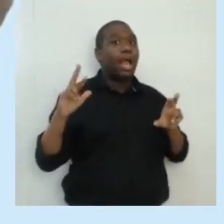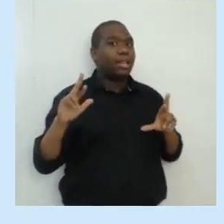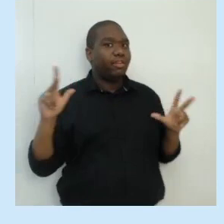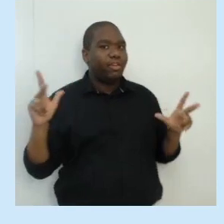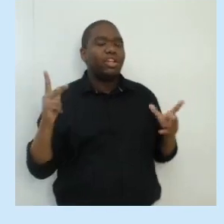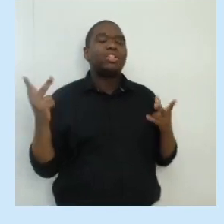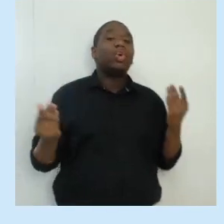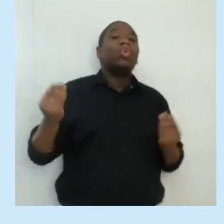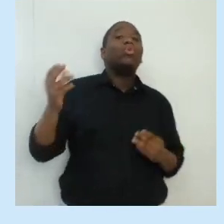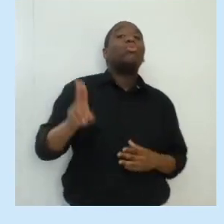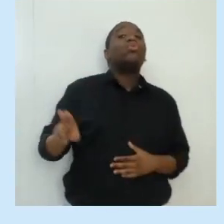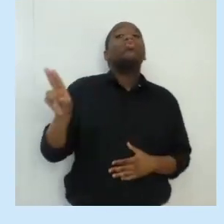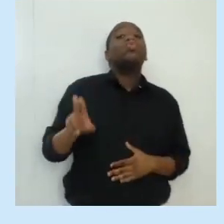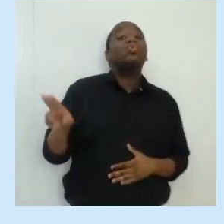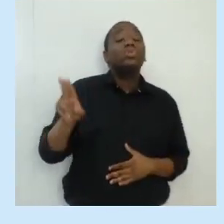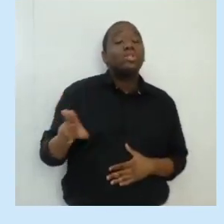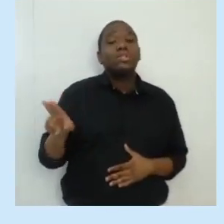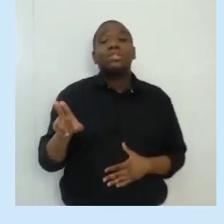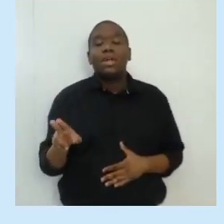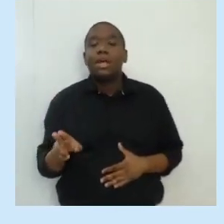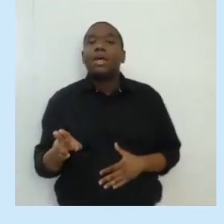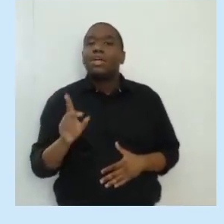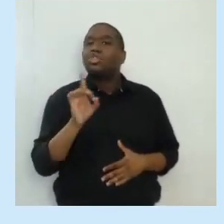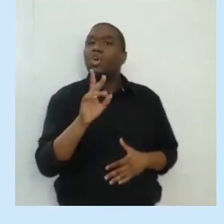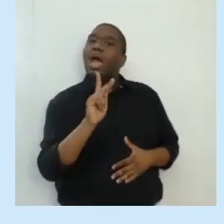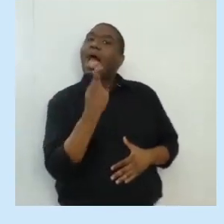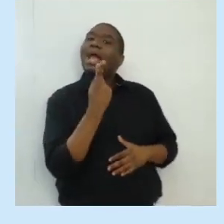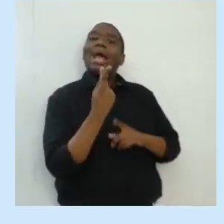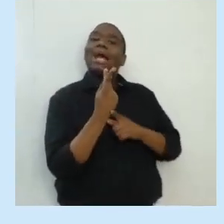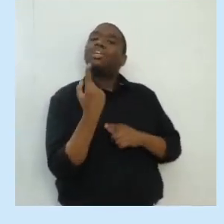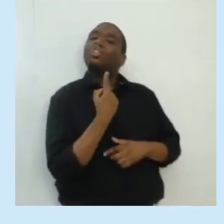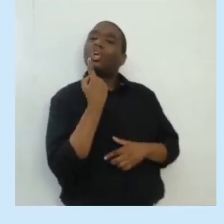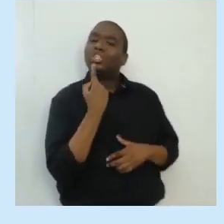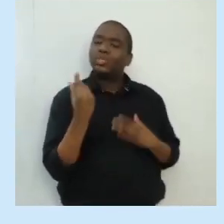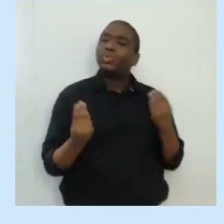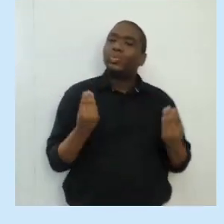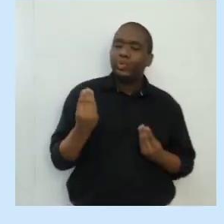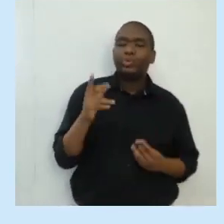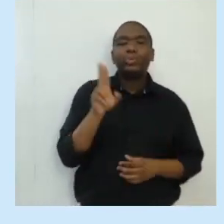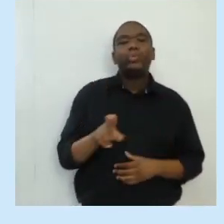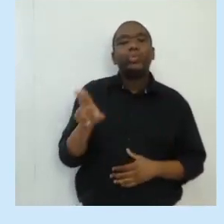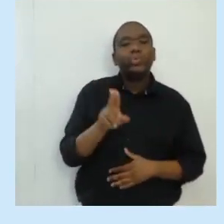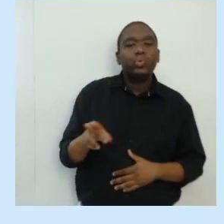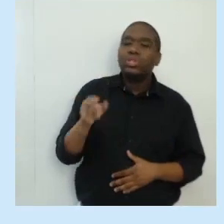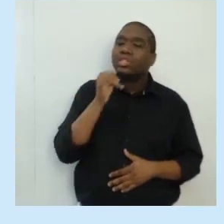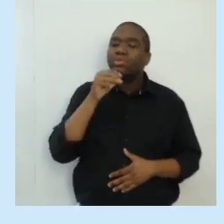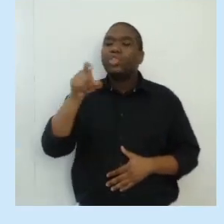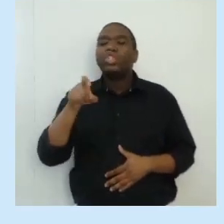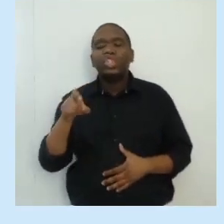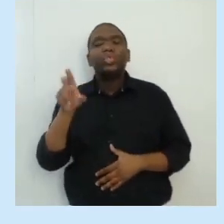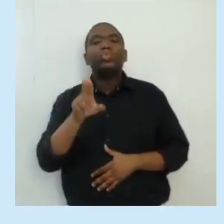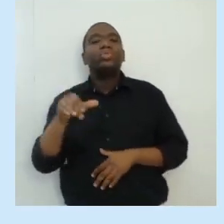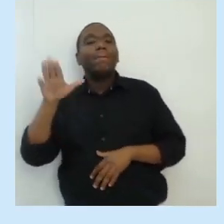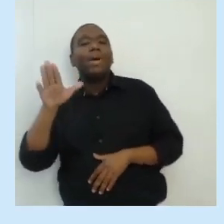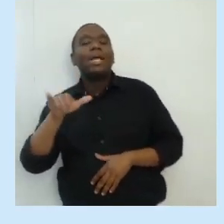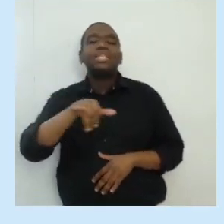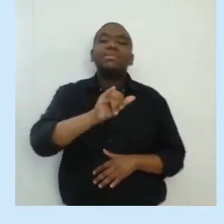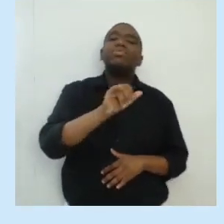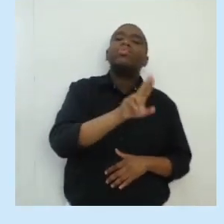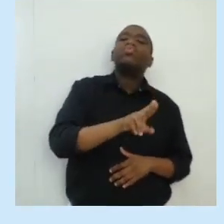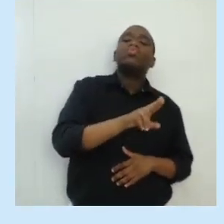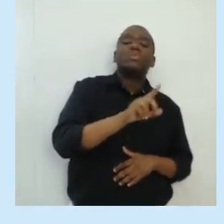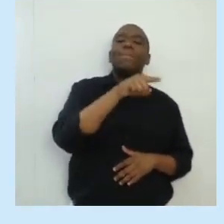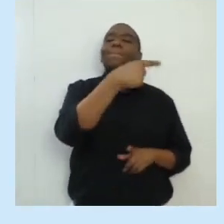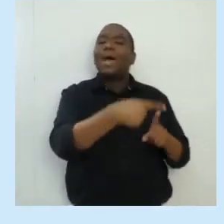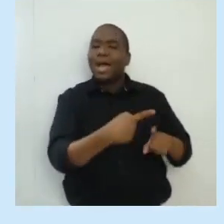usar o H sozinho, quando é que a gente utiliza mais o X, o Y, o